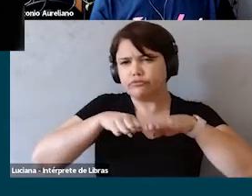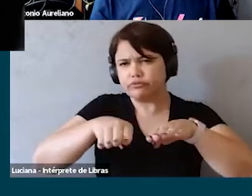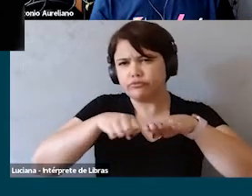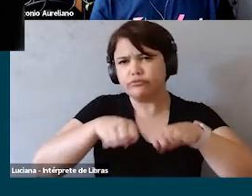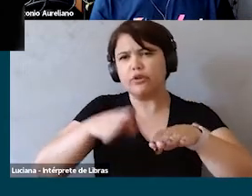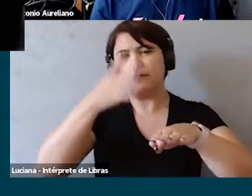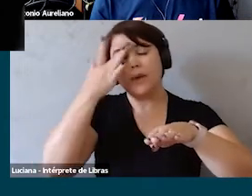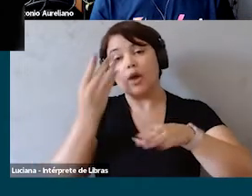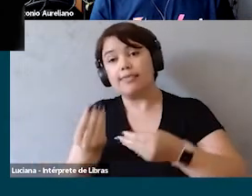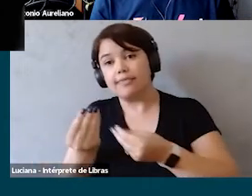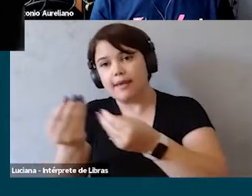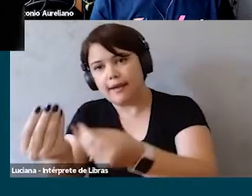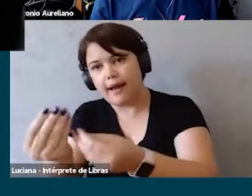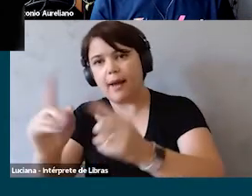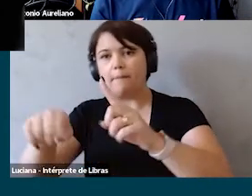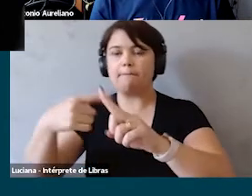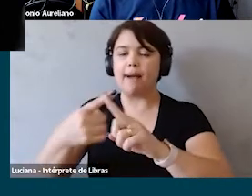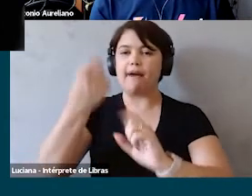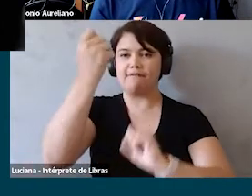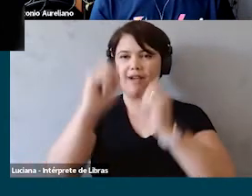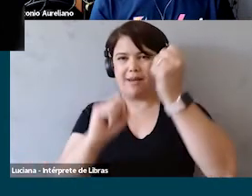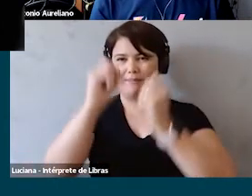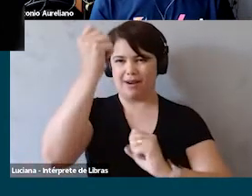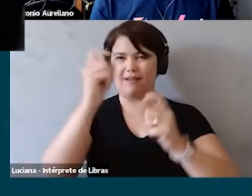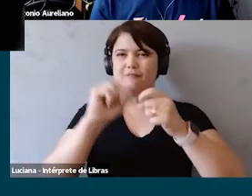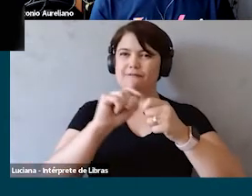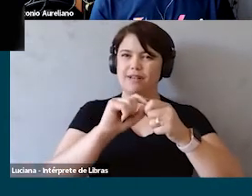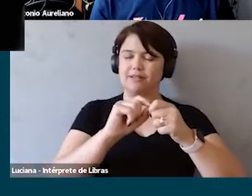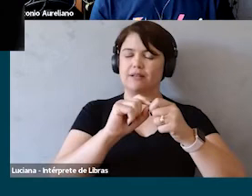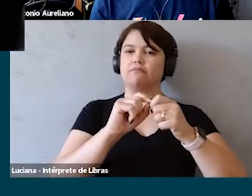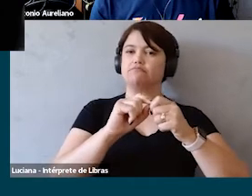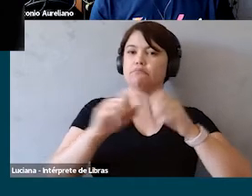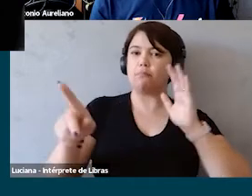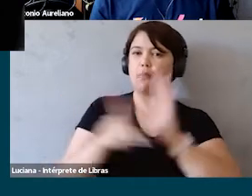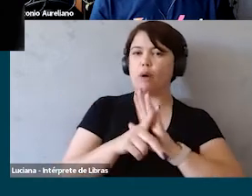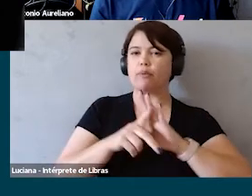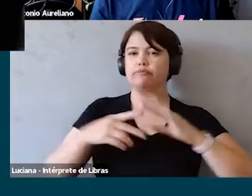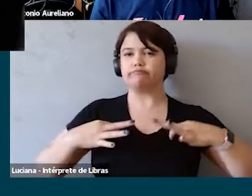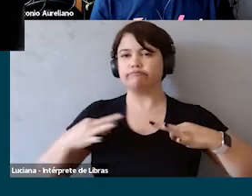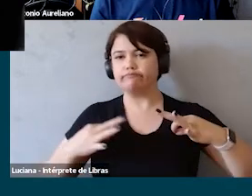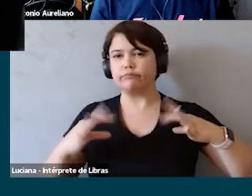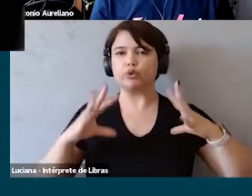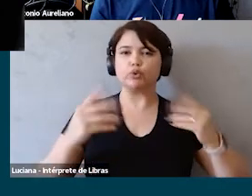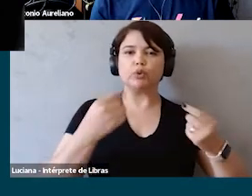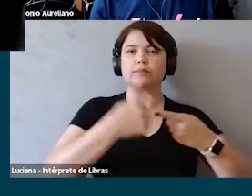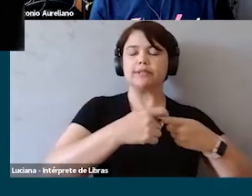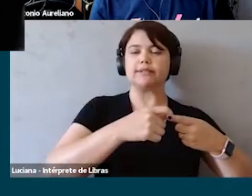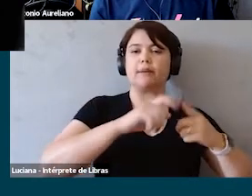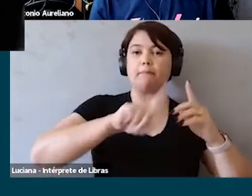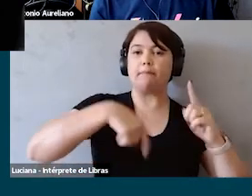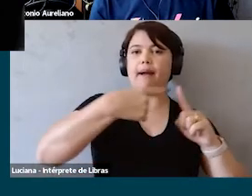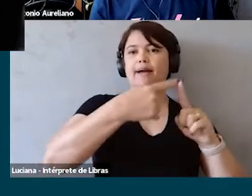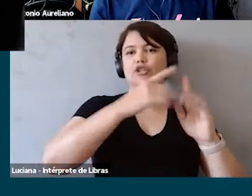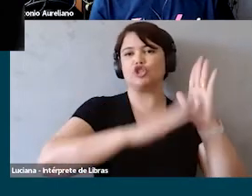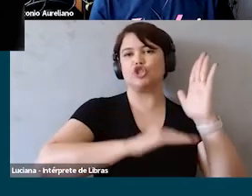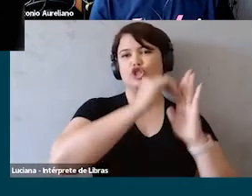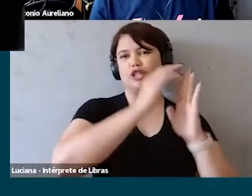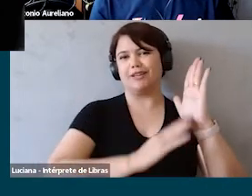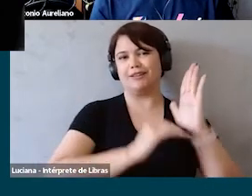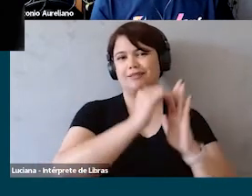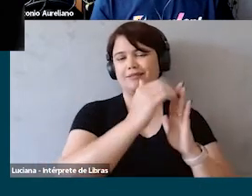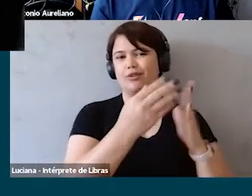para fazer a costura, tem que ter alguém para entregar, e tem a fábrica para fazer o próprio tecido, que vai precisar de tela e